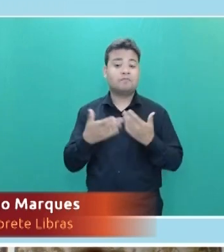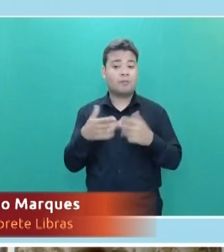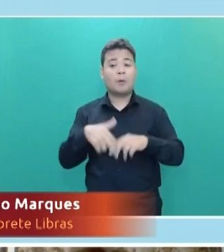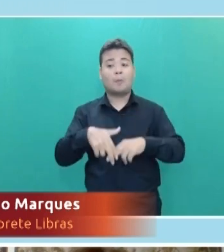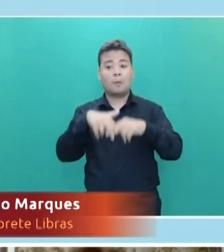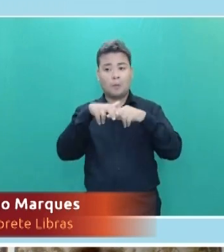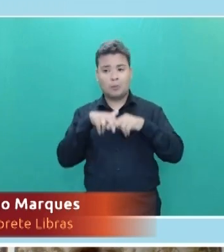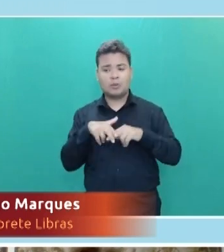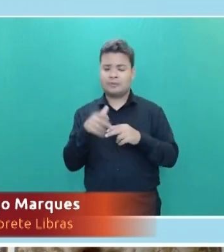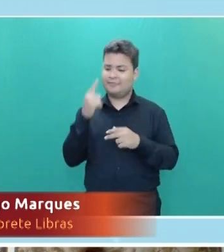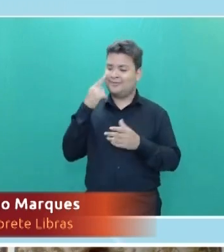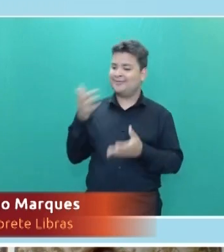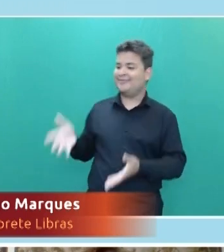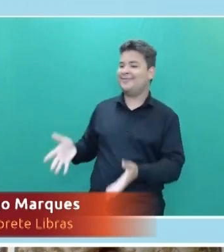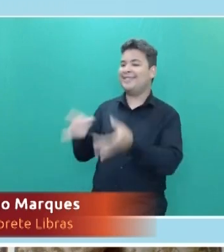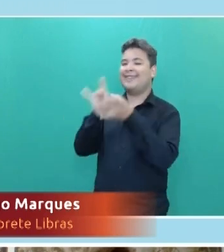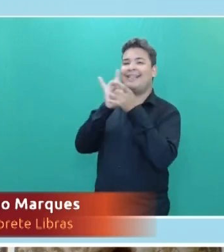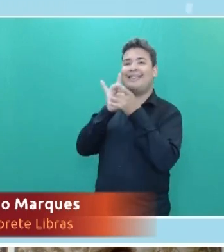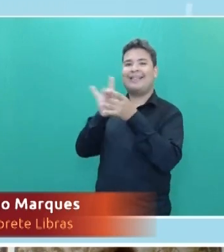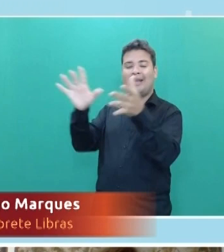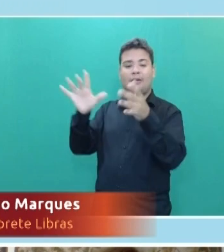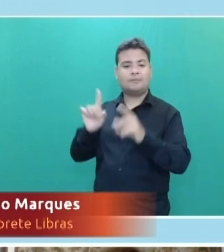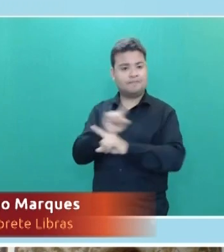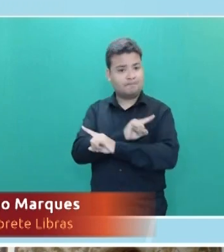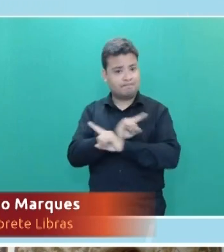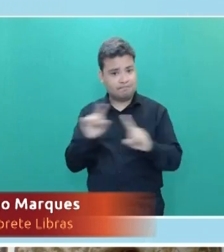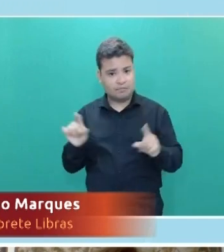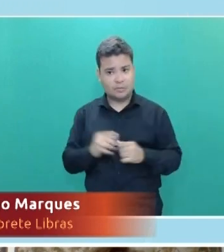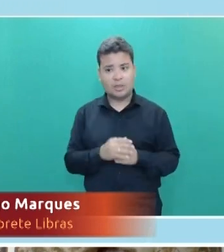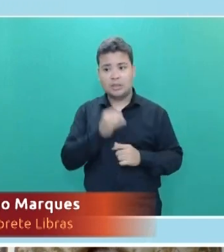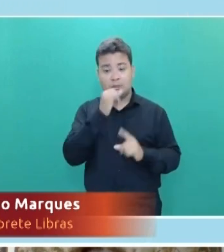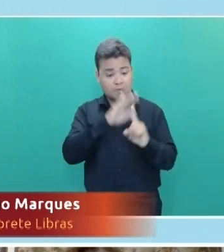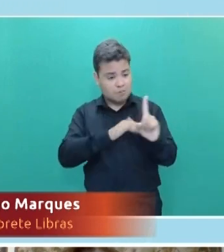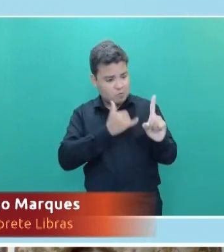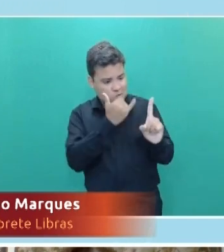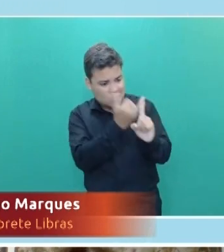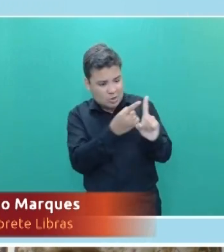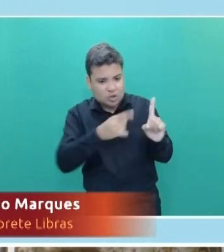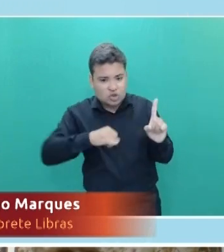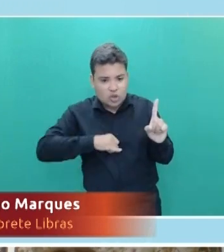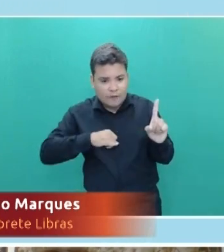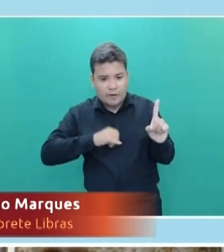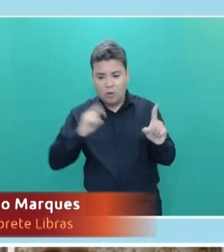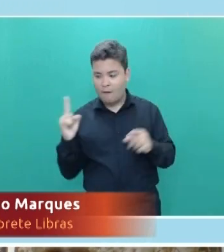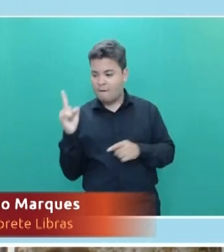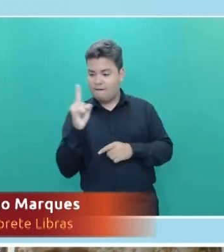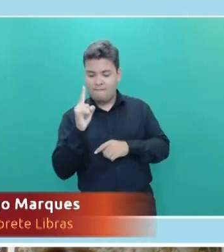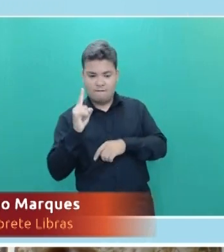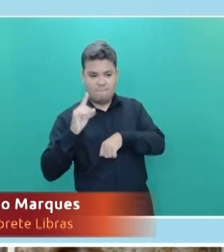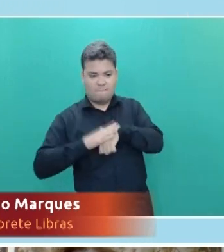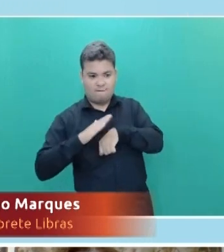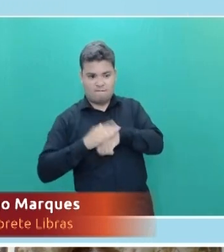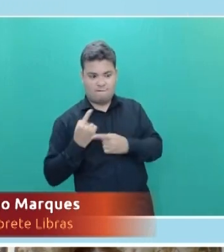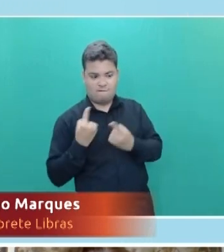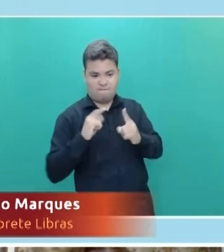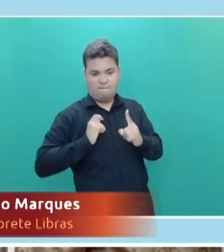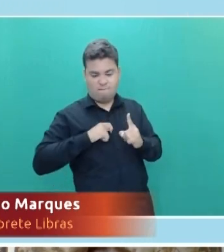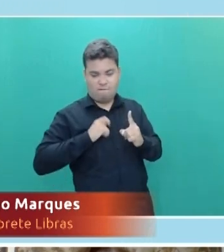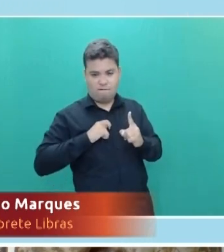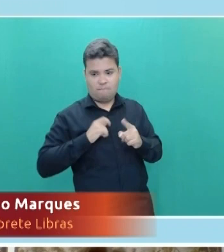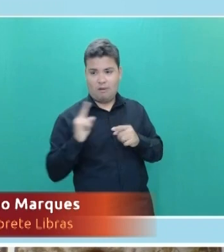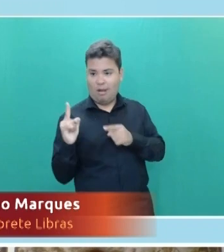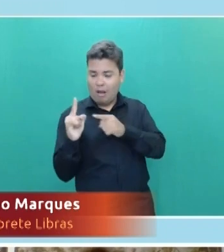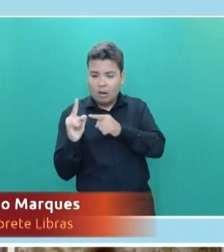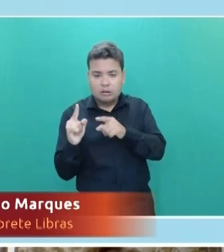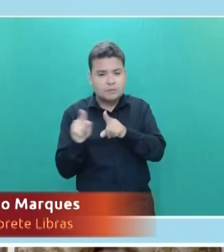deve permitir nem o que sofre o bullying e nem aquele que pratica o bullying, porque esse que